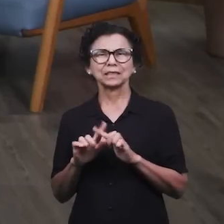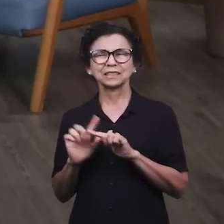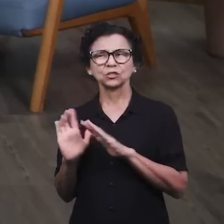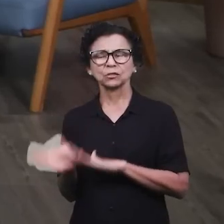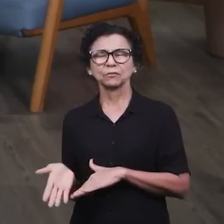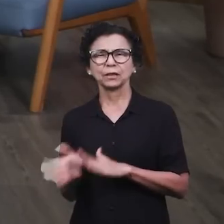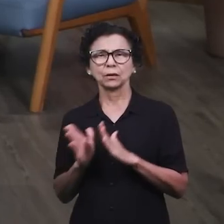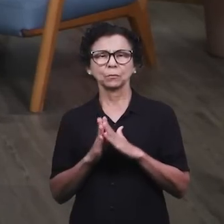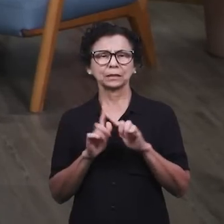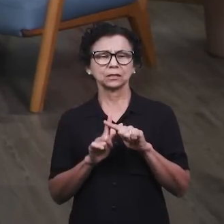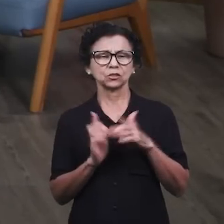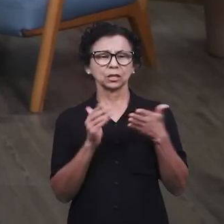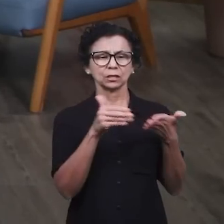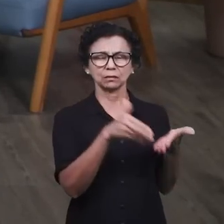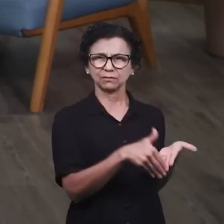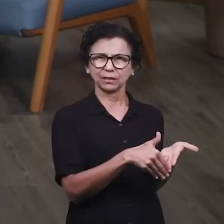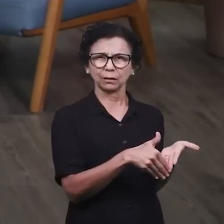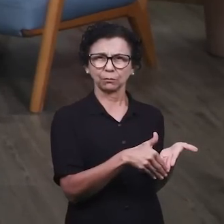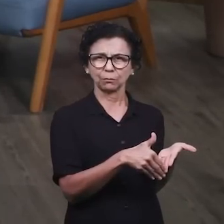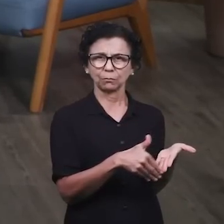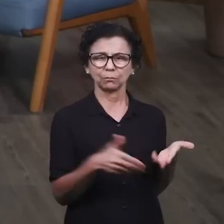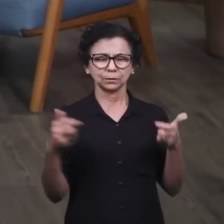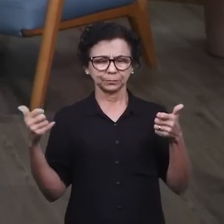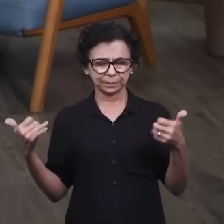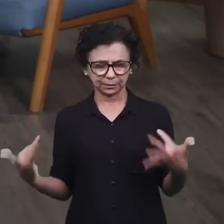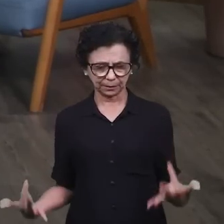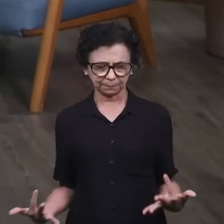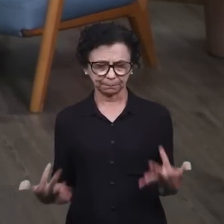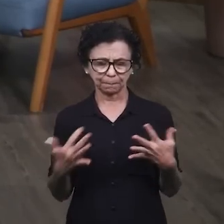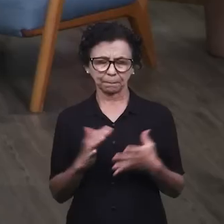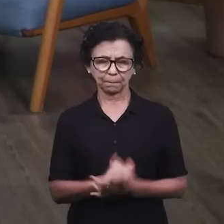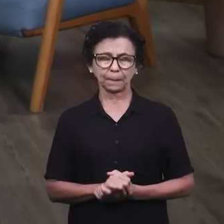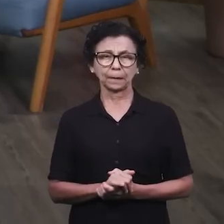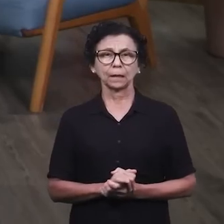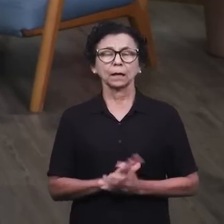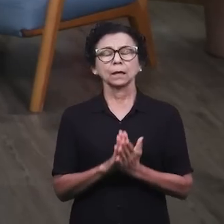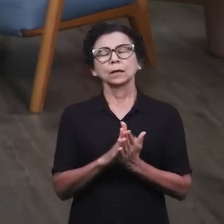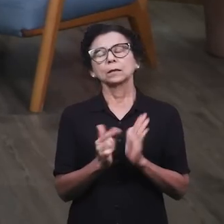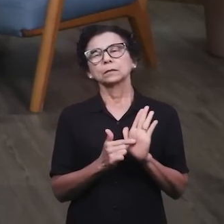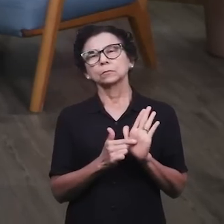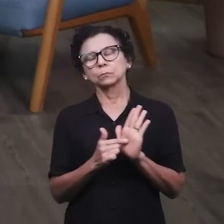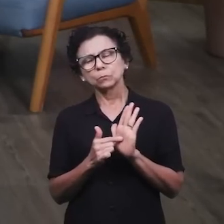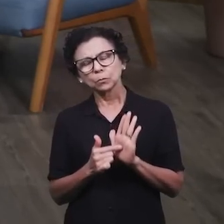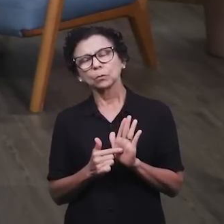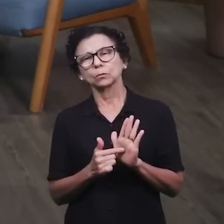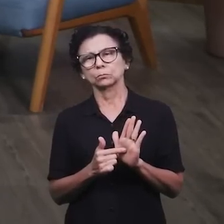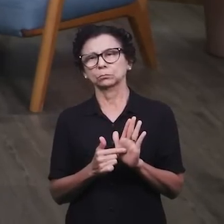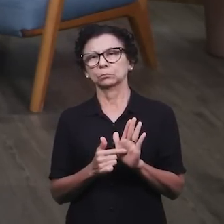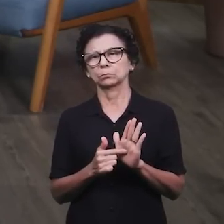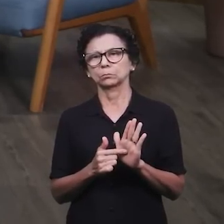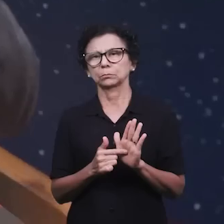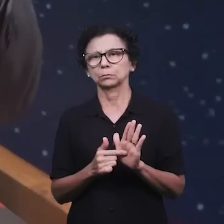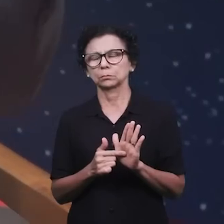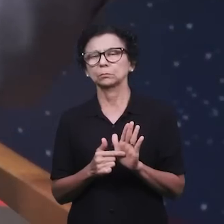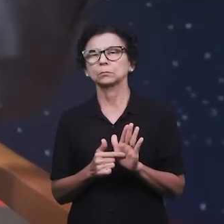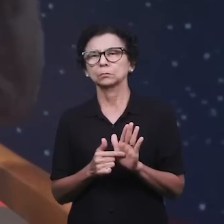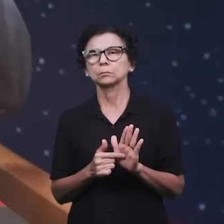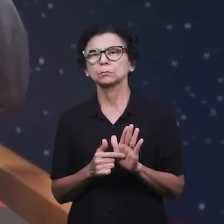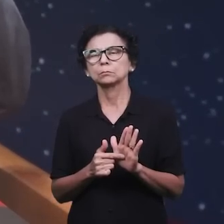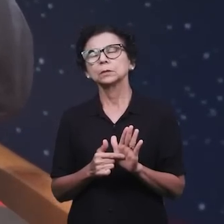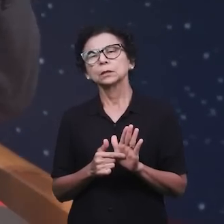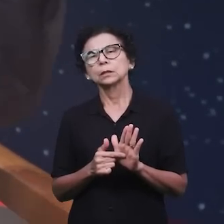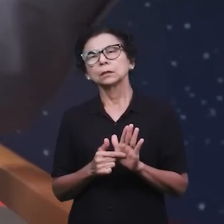é importante, Josias, nós, de maneira muito resumida, falarmos o que é